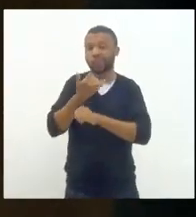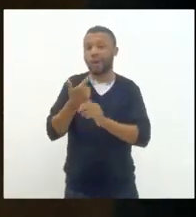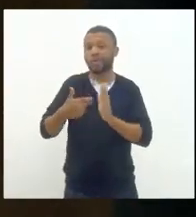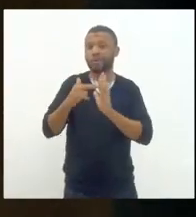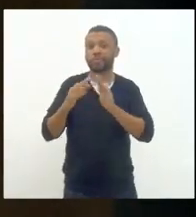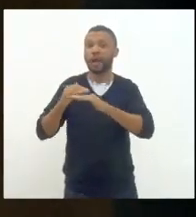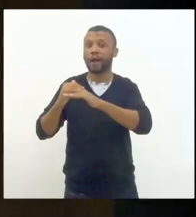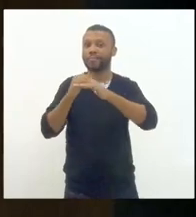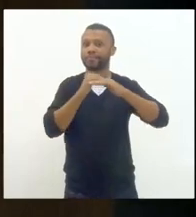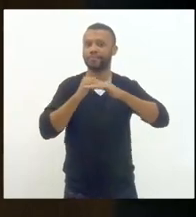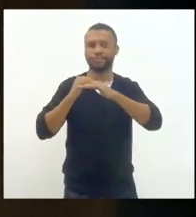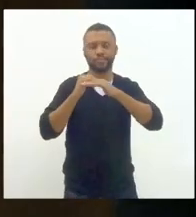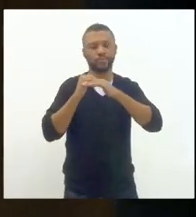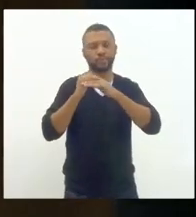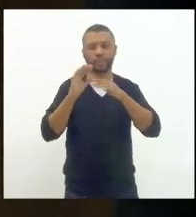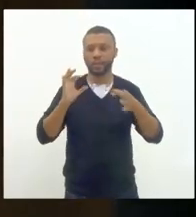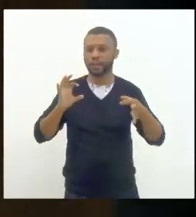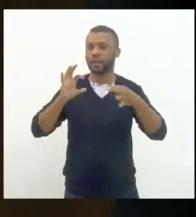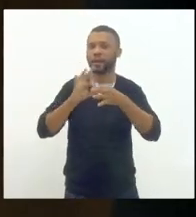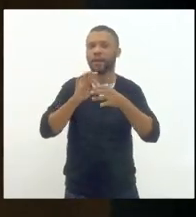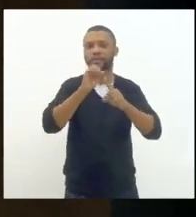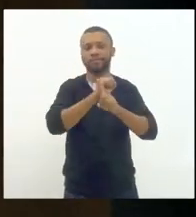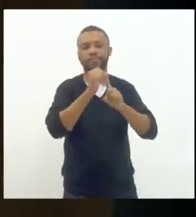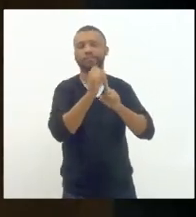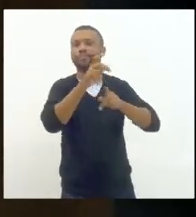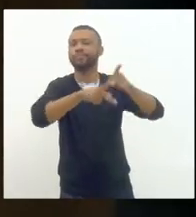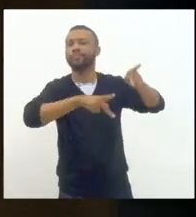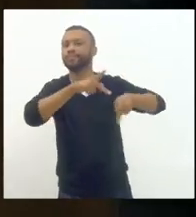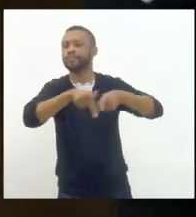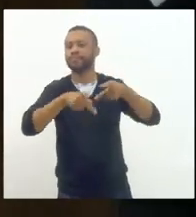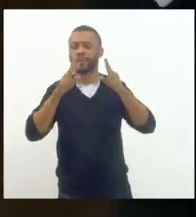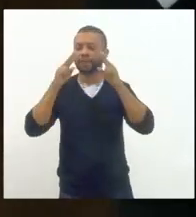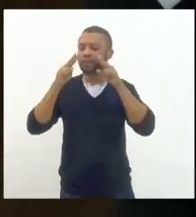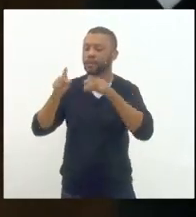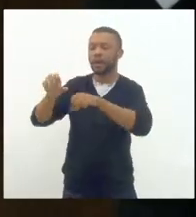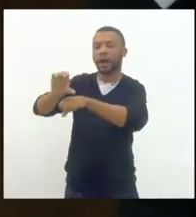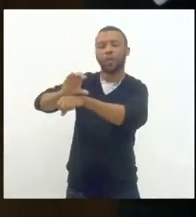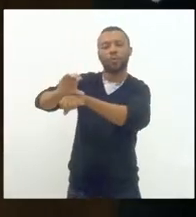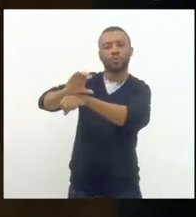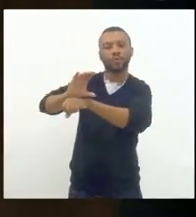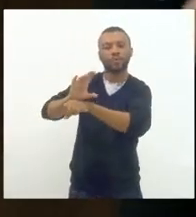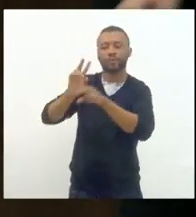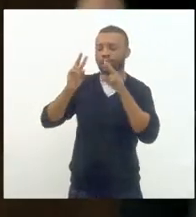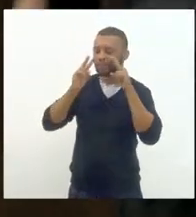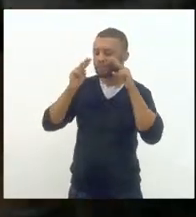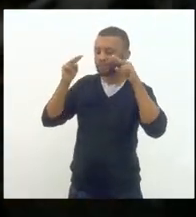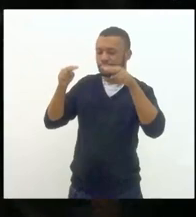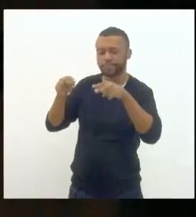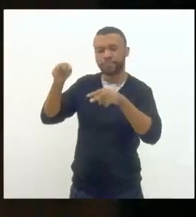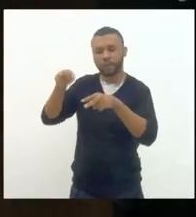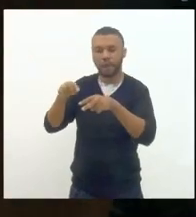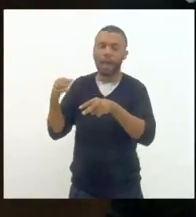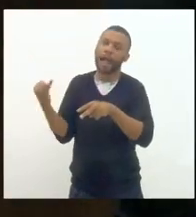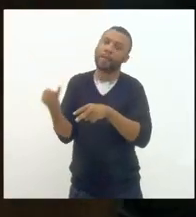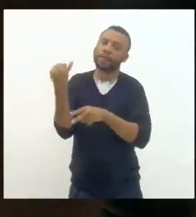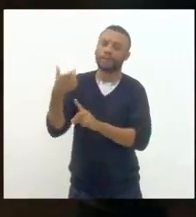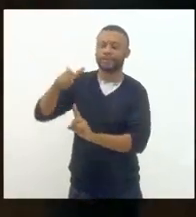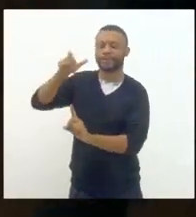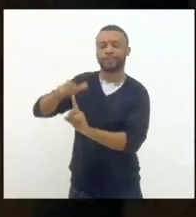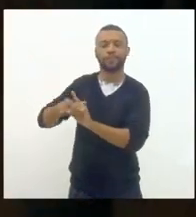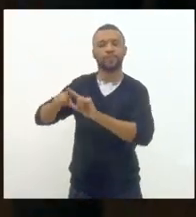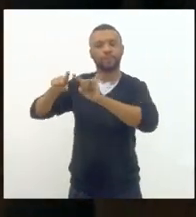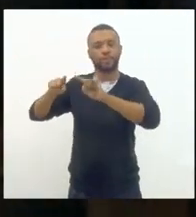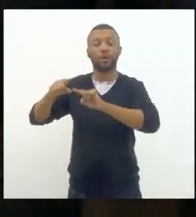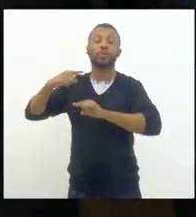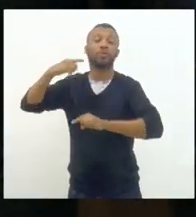em relação ao conjunto da população, visto que a Constituição reconhece a indispensabilidade do advogado na